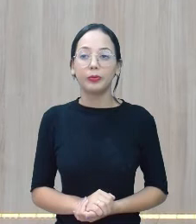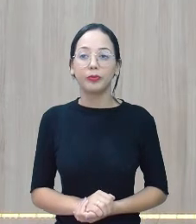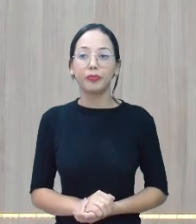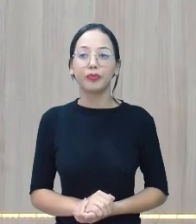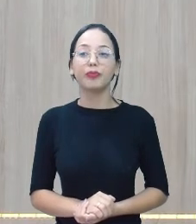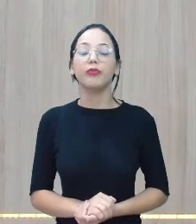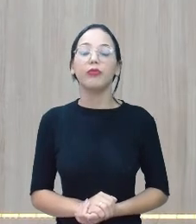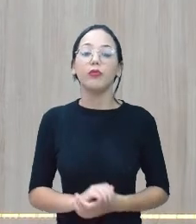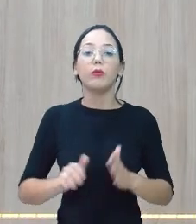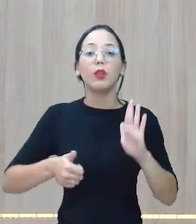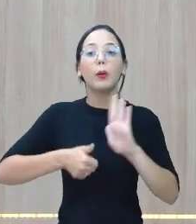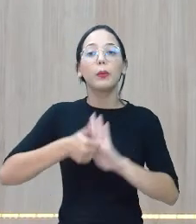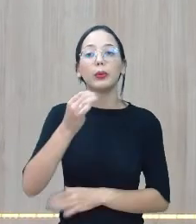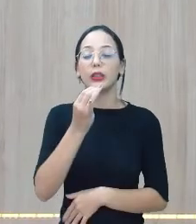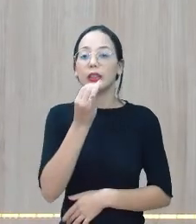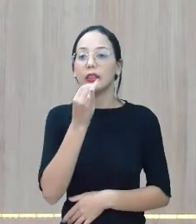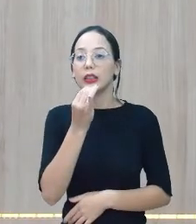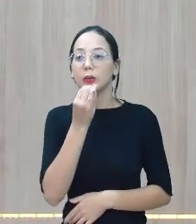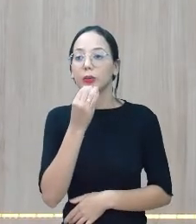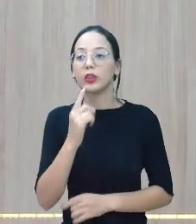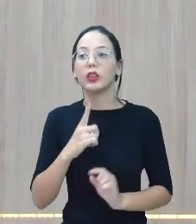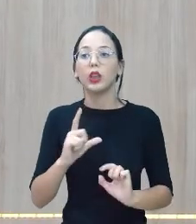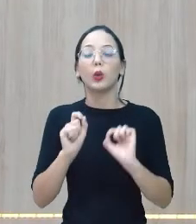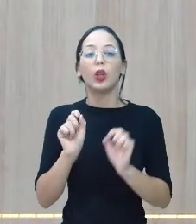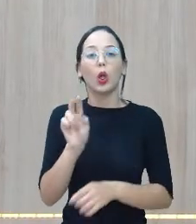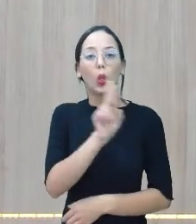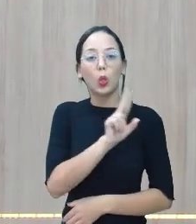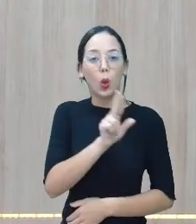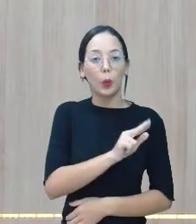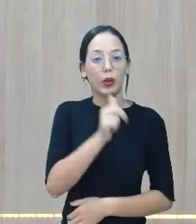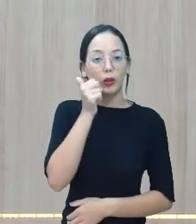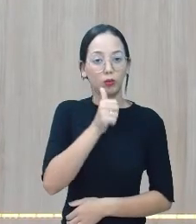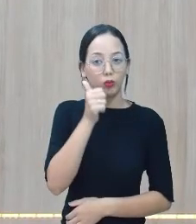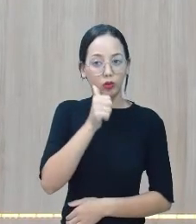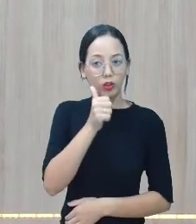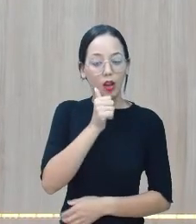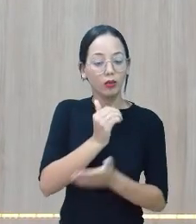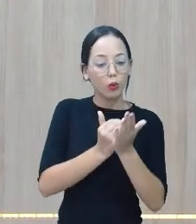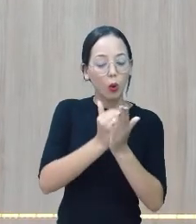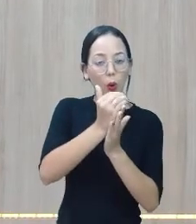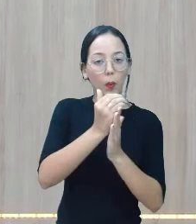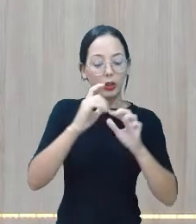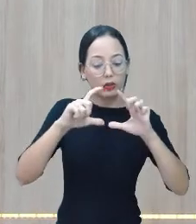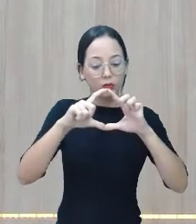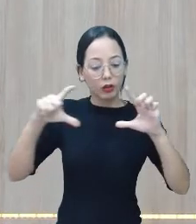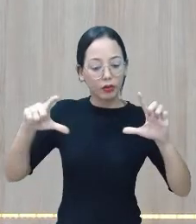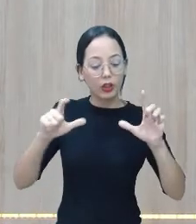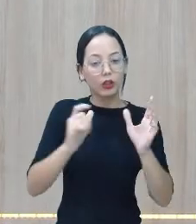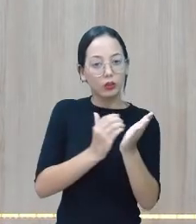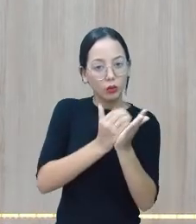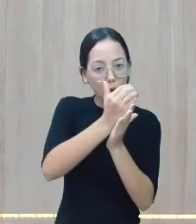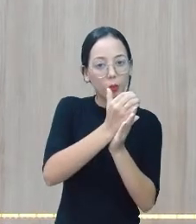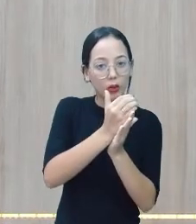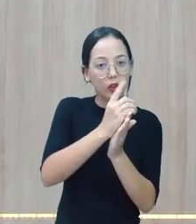No primeiro exemplo aqui, nós temos Dona Glória no início da oração, não